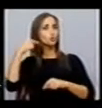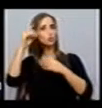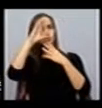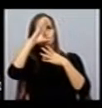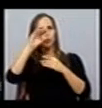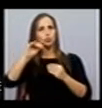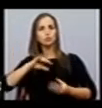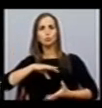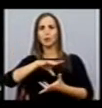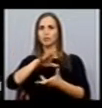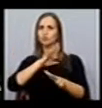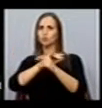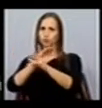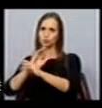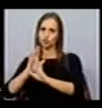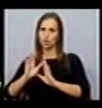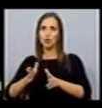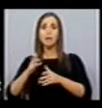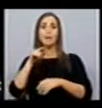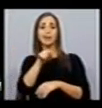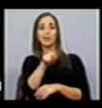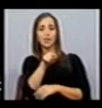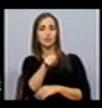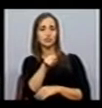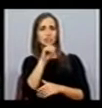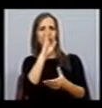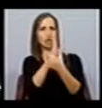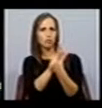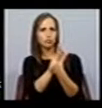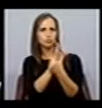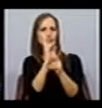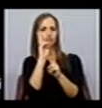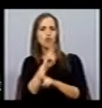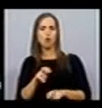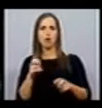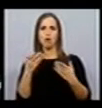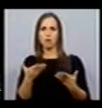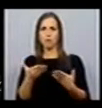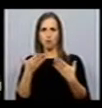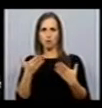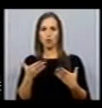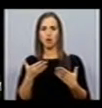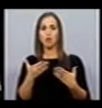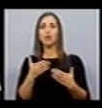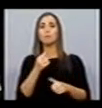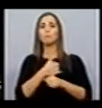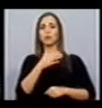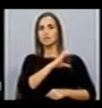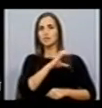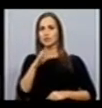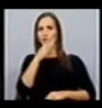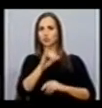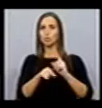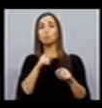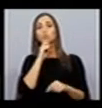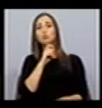Sistema Solar. Mas, nestes arquivos, agora é que eles aparecem. E então, o que é que dizem os astrónomos? Dizem que,